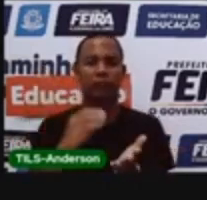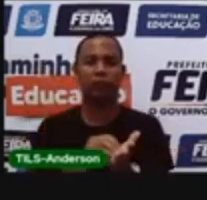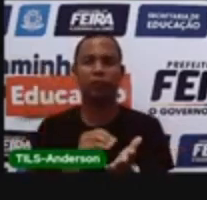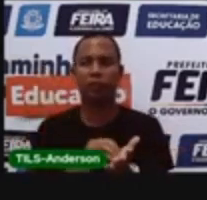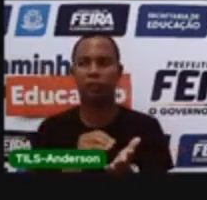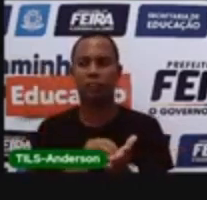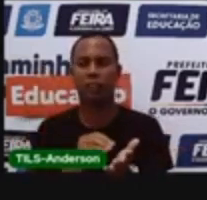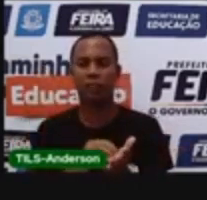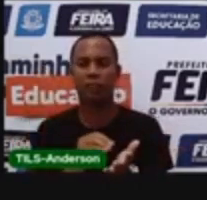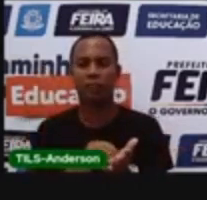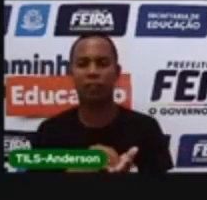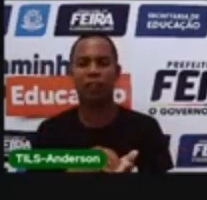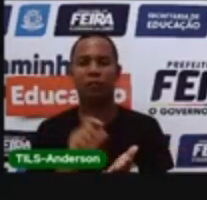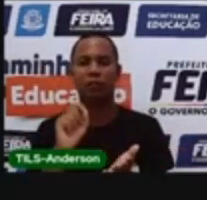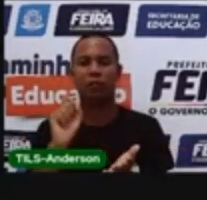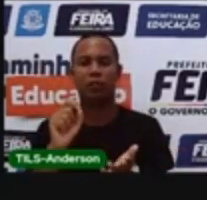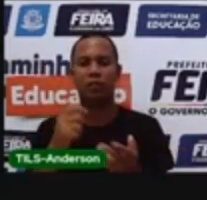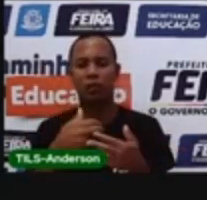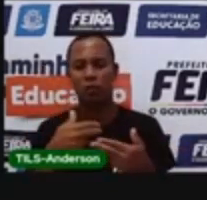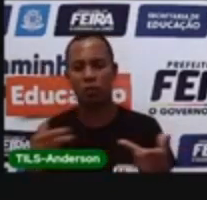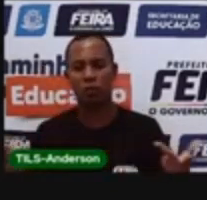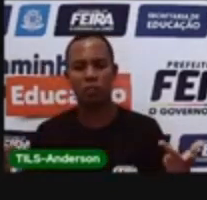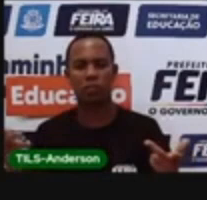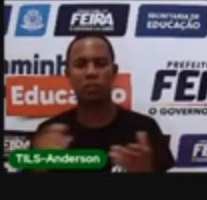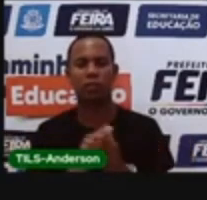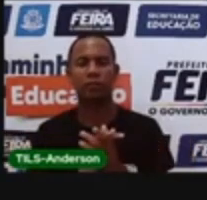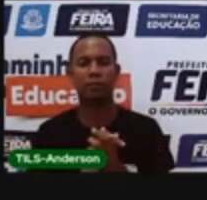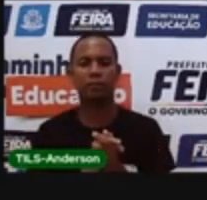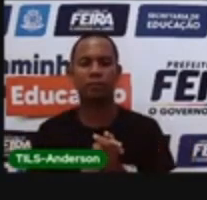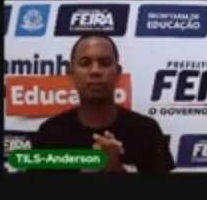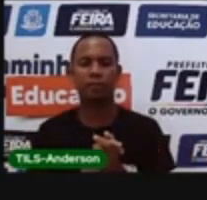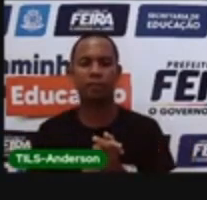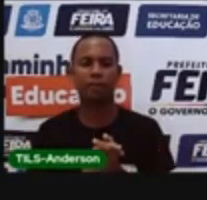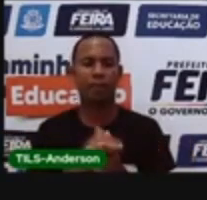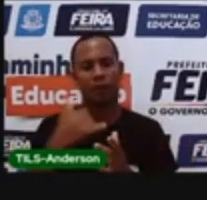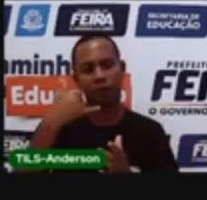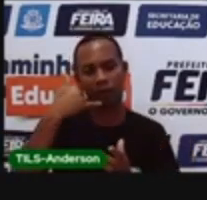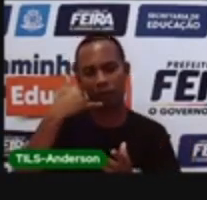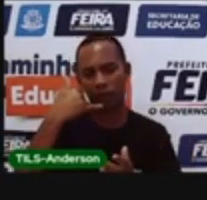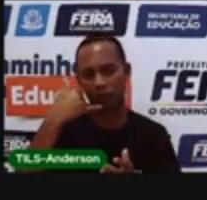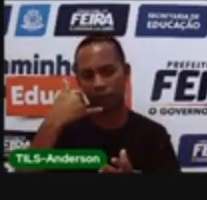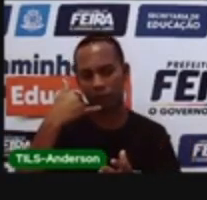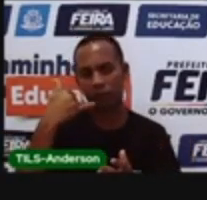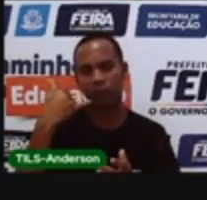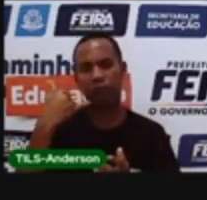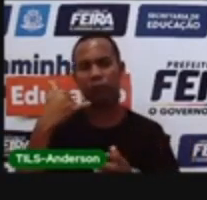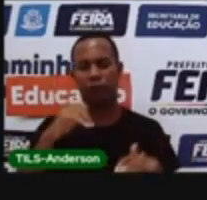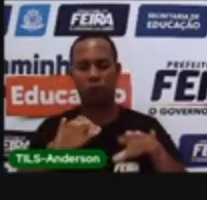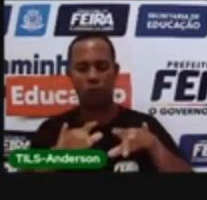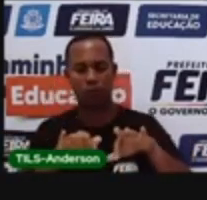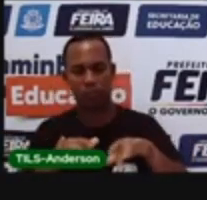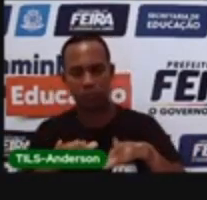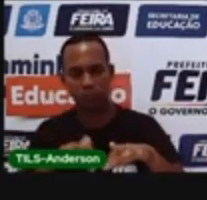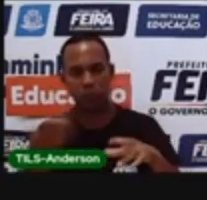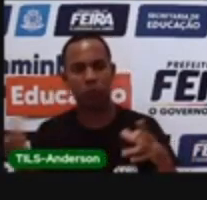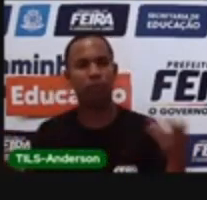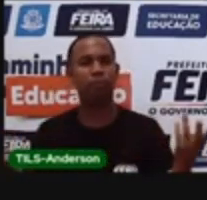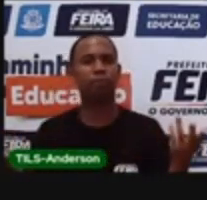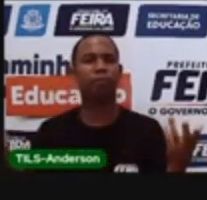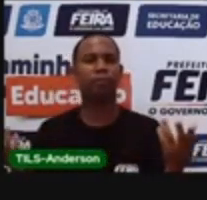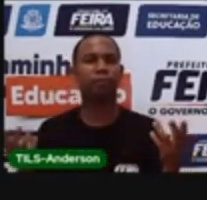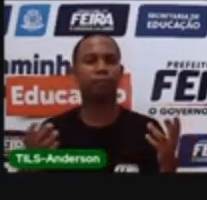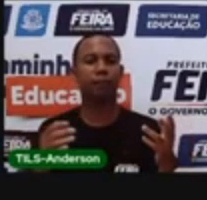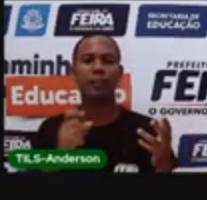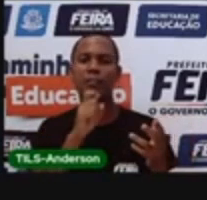algumas coisas. Coisas do quê? Vamos lá. Telefone, o computador que vocês usam,